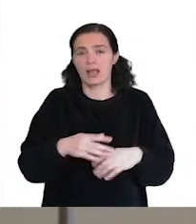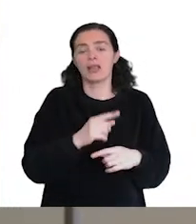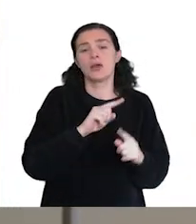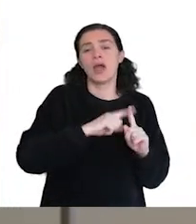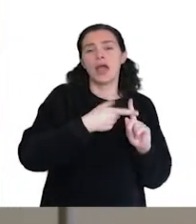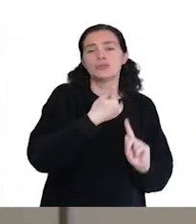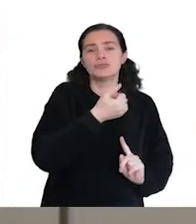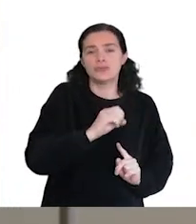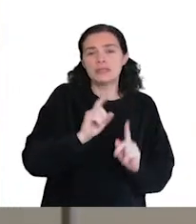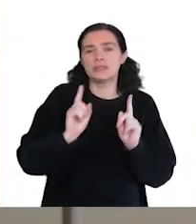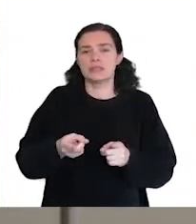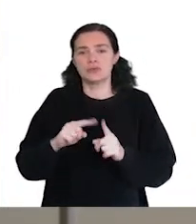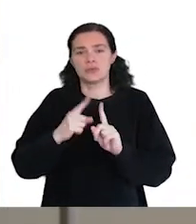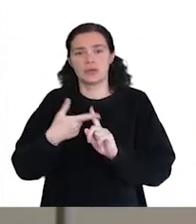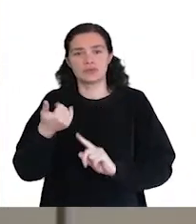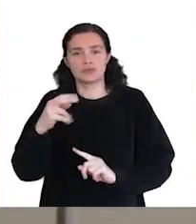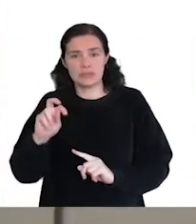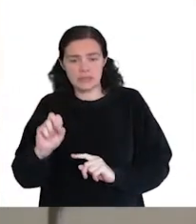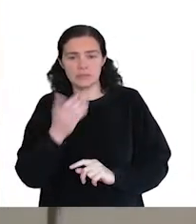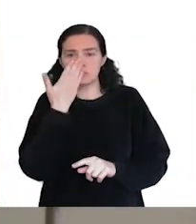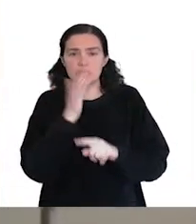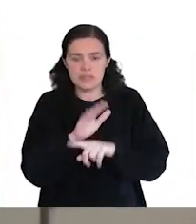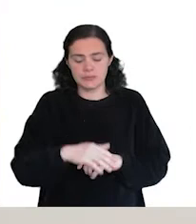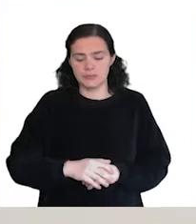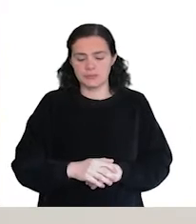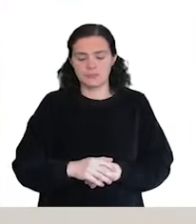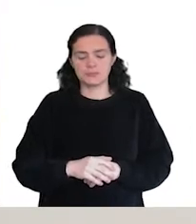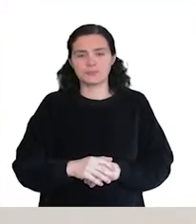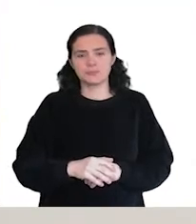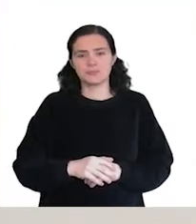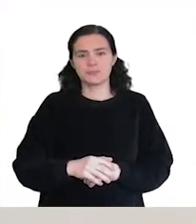final dos anos 20, início dos anos 30, como, por exemplo,